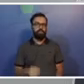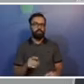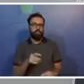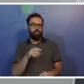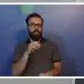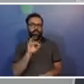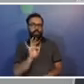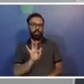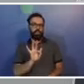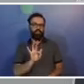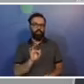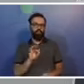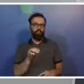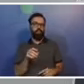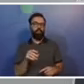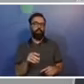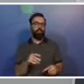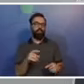multiplicou